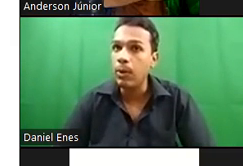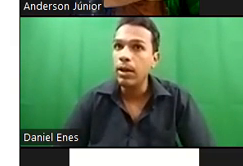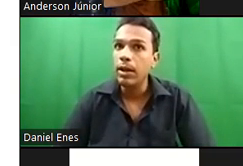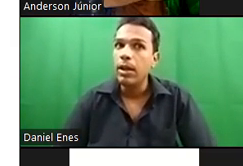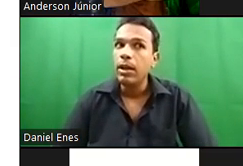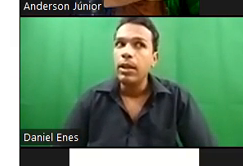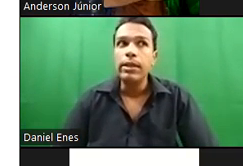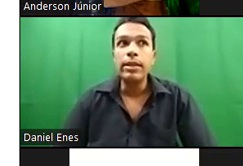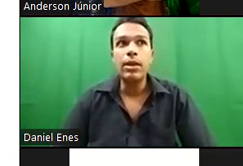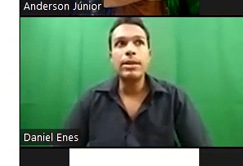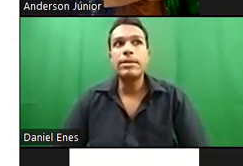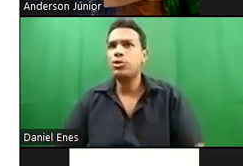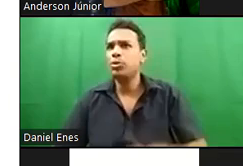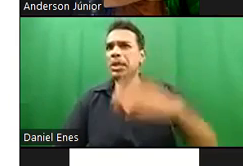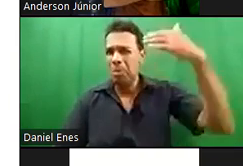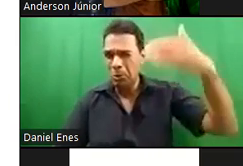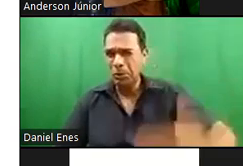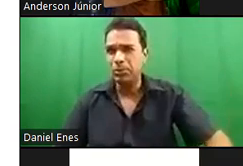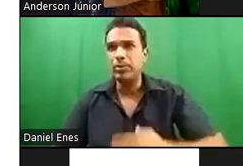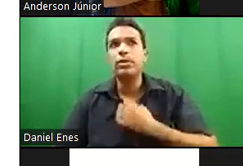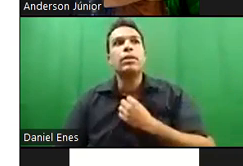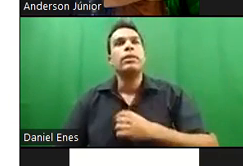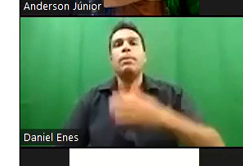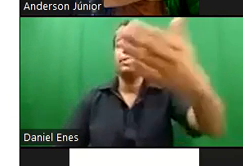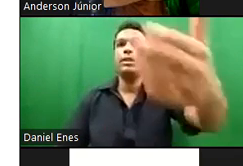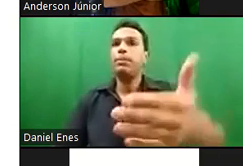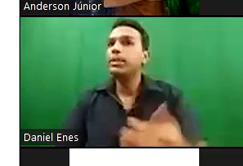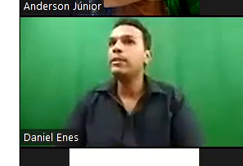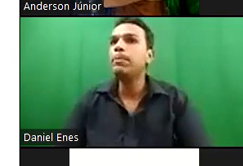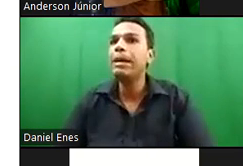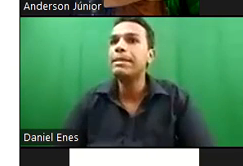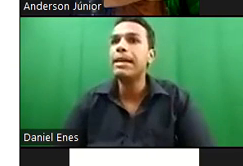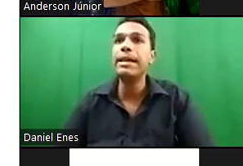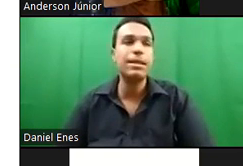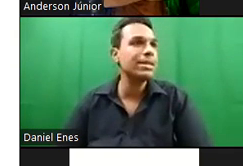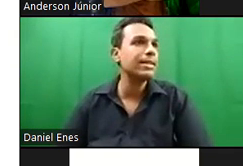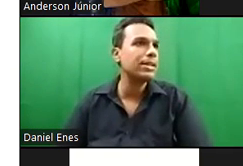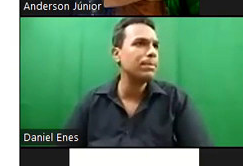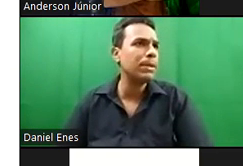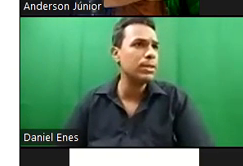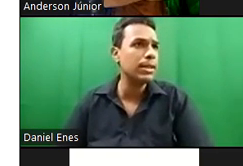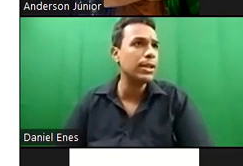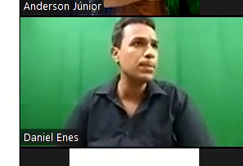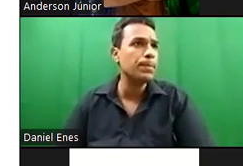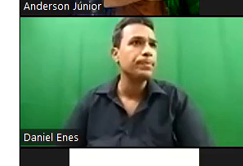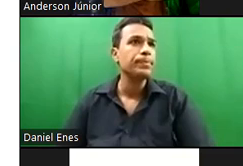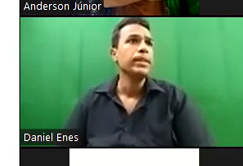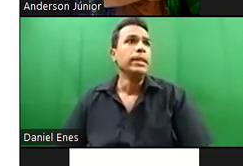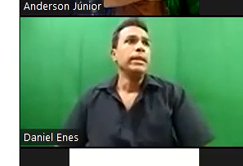profissional. Né? Então, assim, eu estudei muito, né, para poder estar podendo passar essa mensagem aqui para